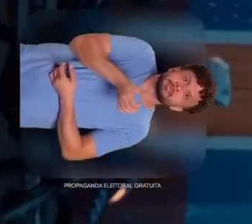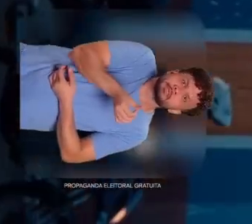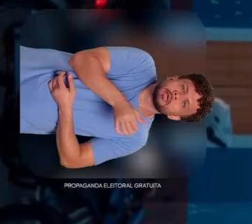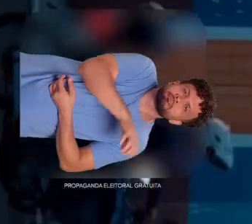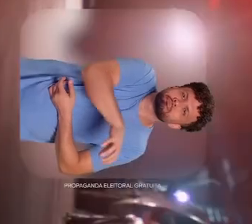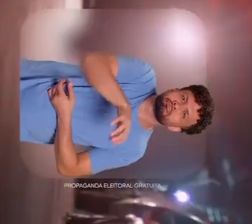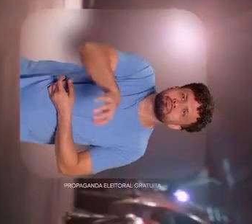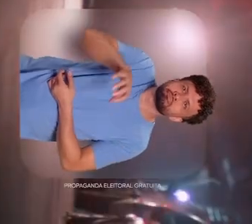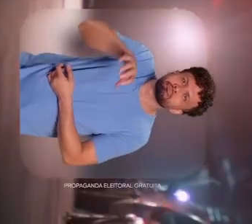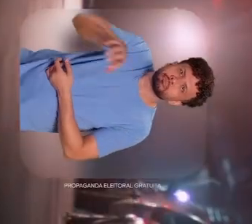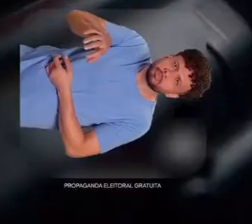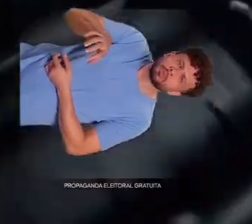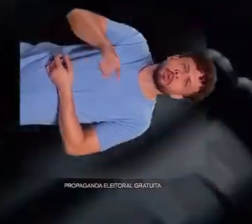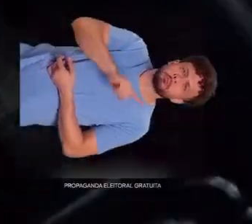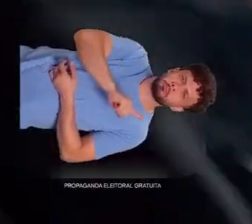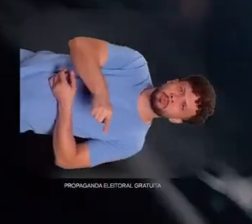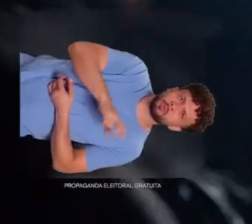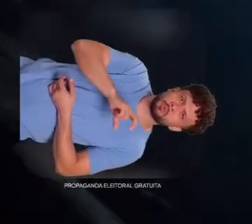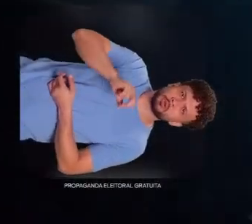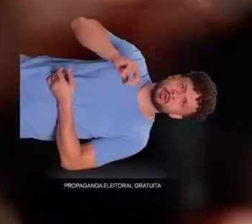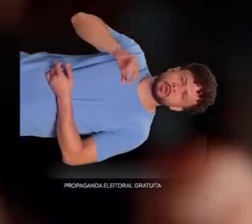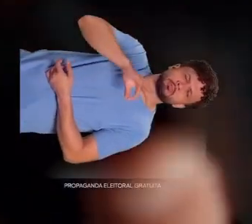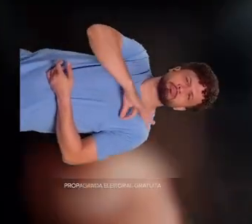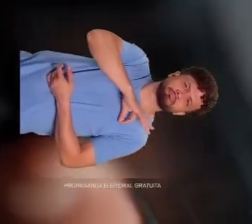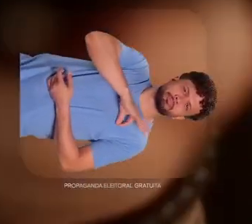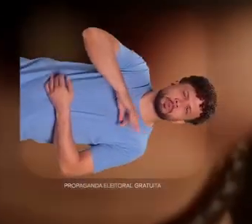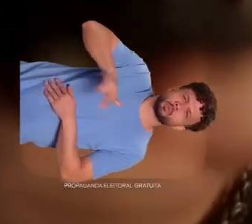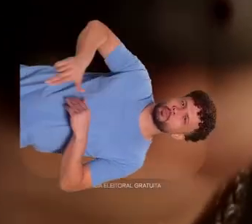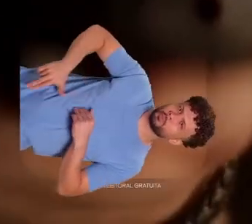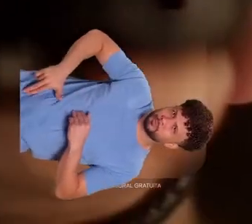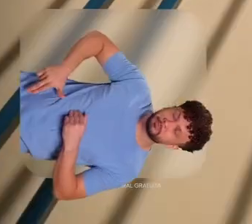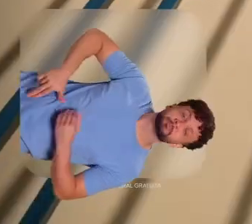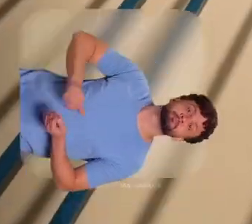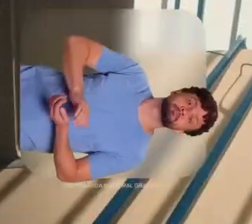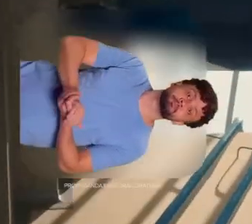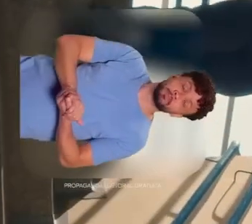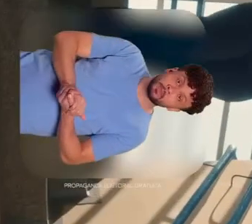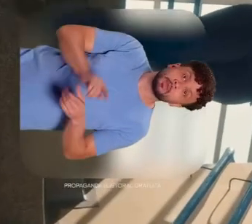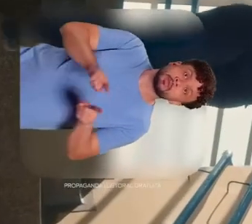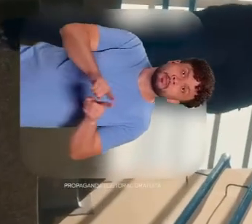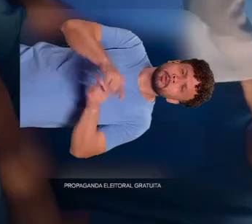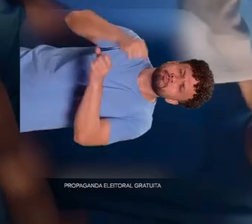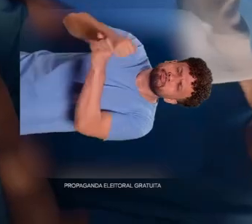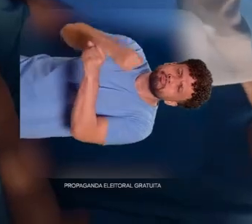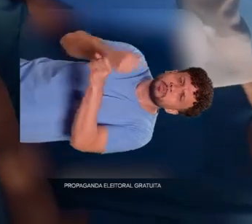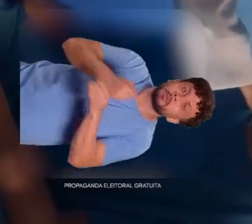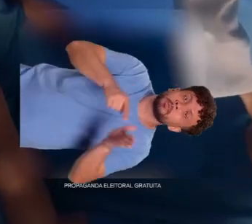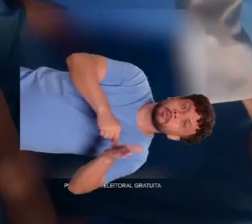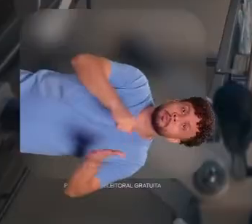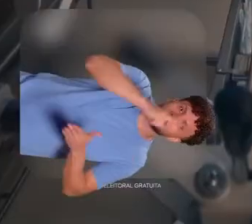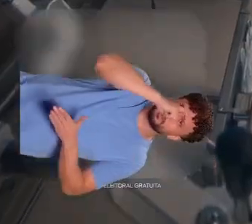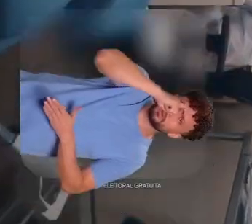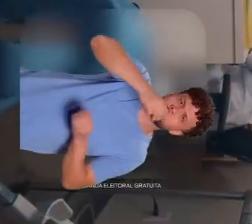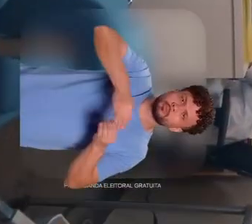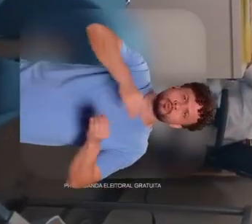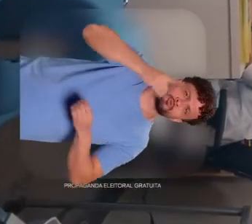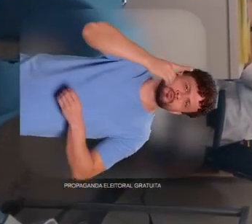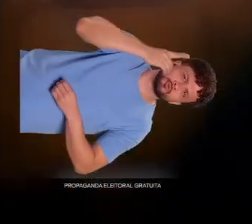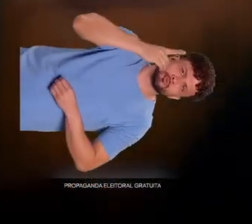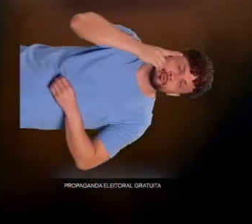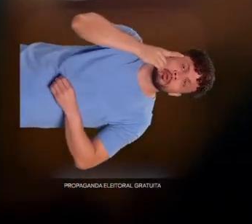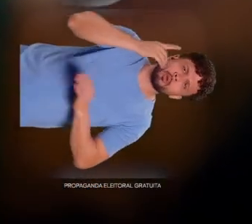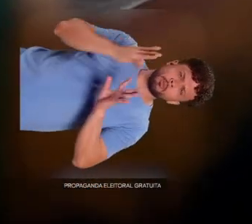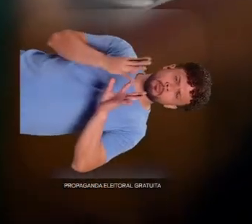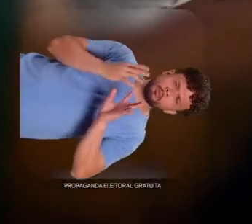bases e ampliação do efetivo da Guarda Municipal para 1.500 homens armados. Construção do primeiro hospital municipal dia para